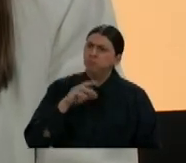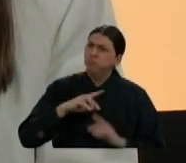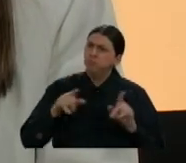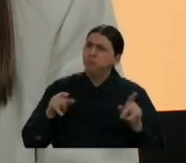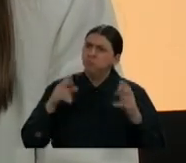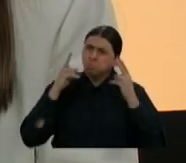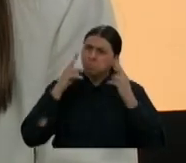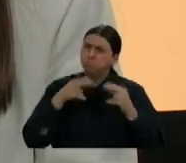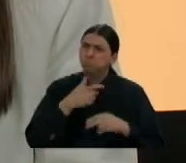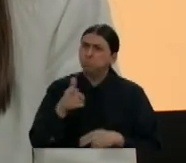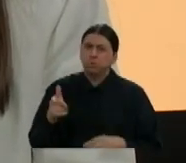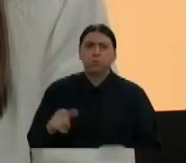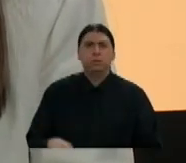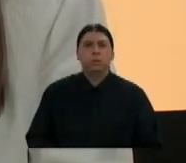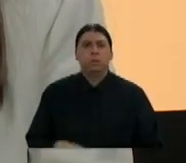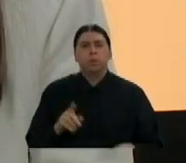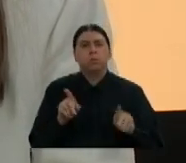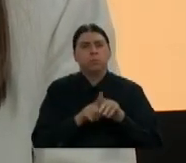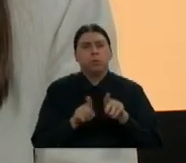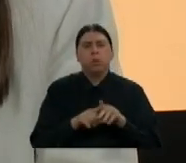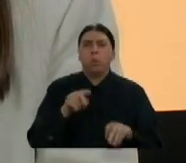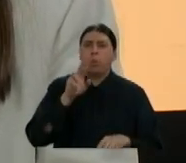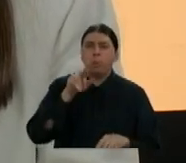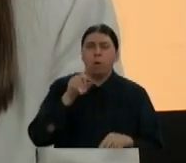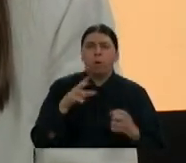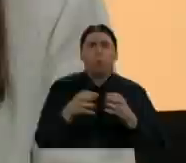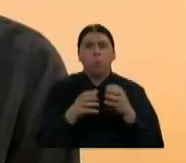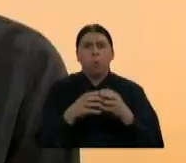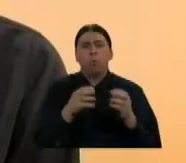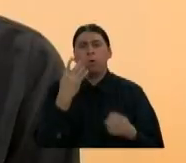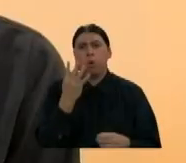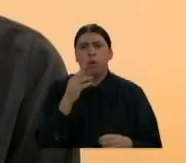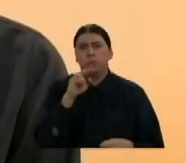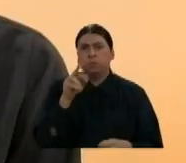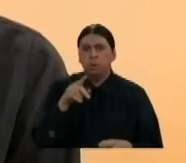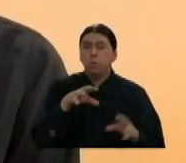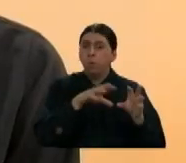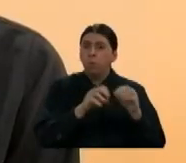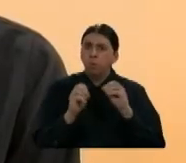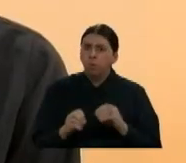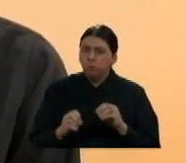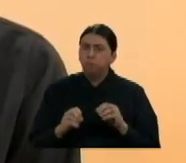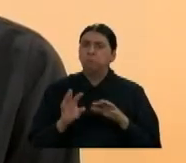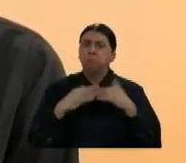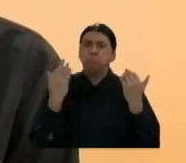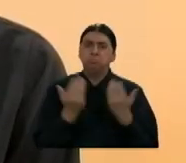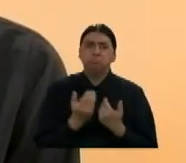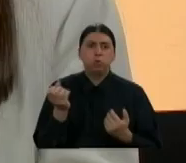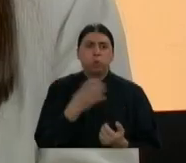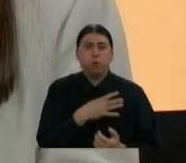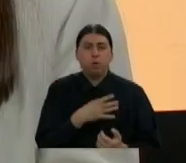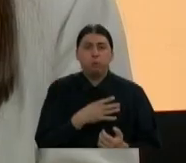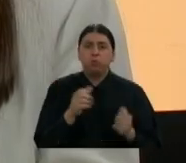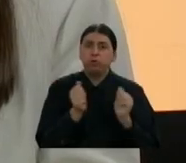em roma inclusive grupo de irmãos também quatro irmãos adotados são são